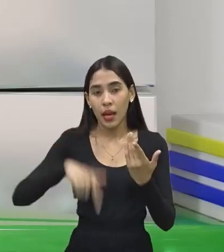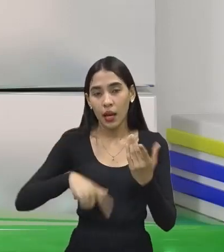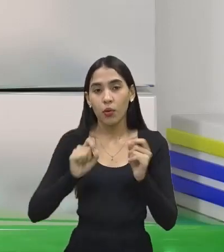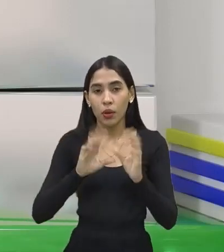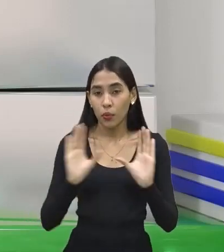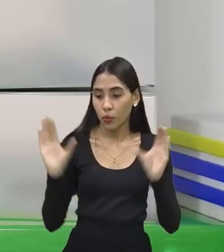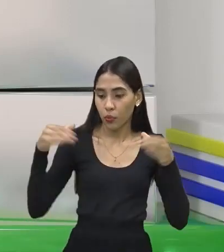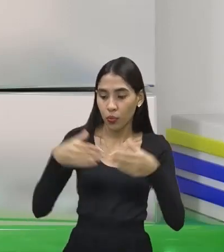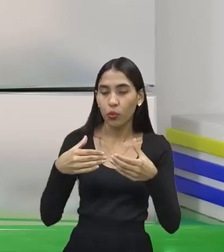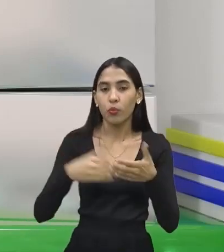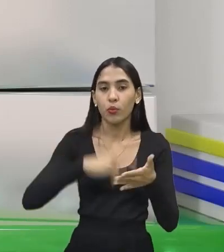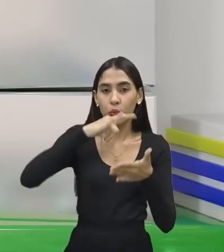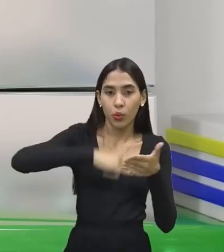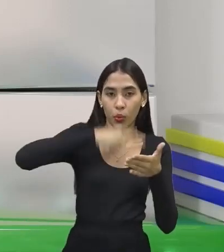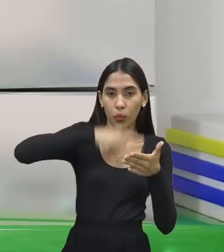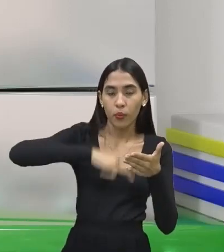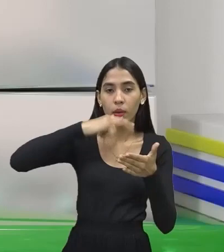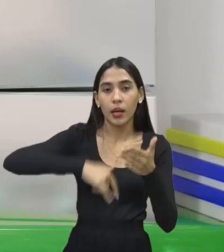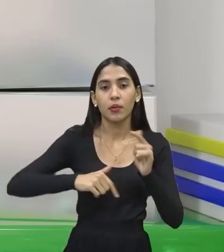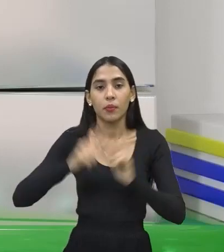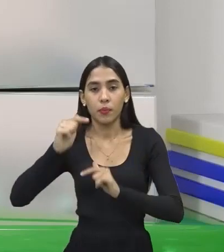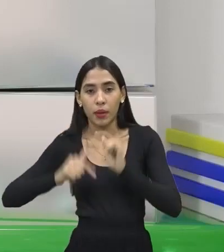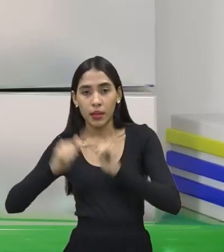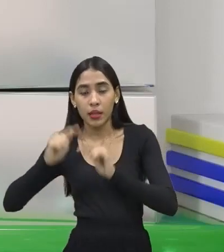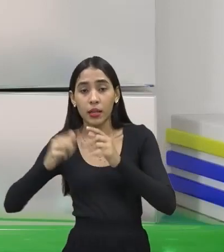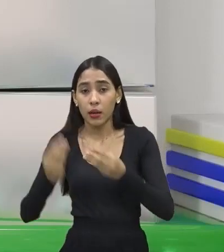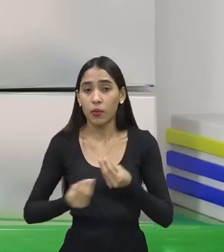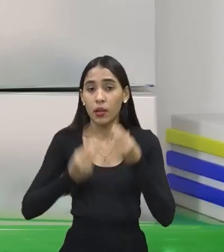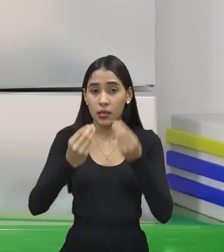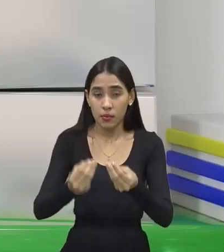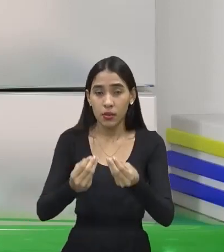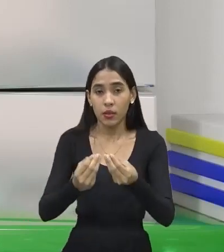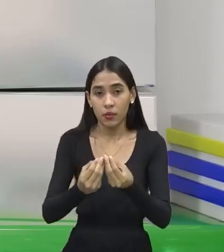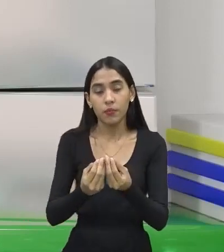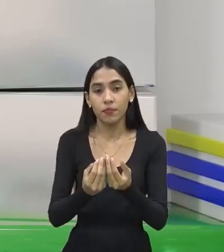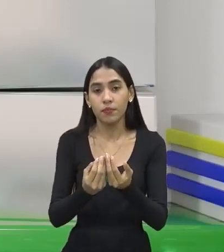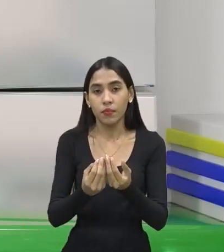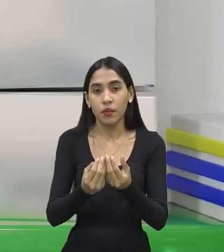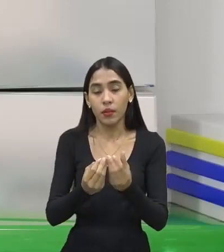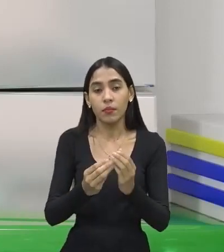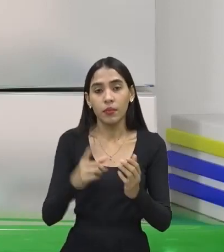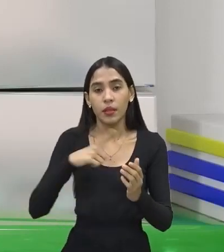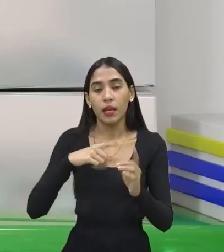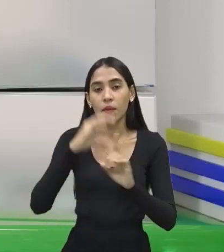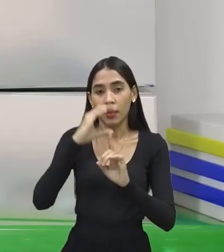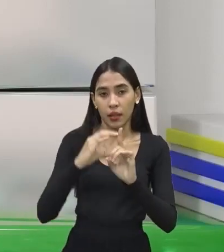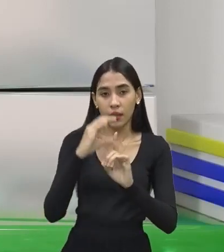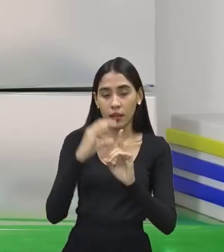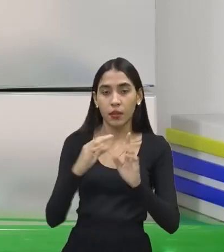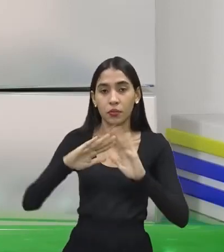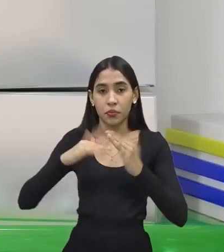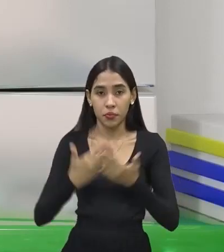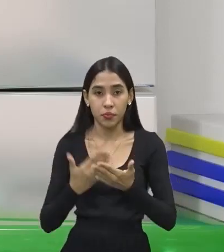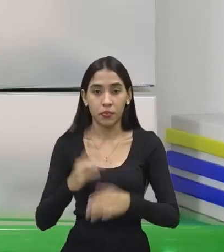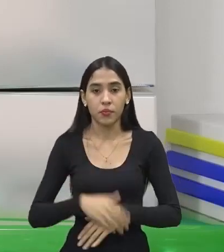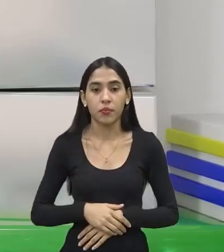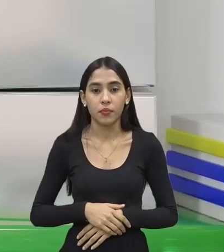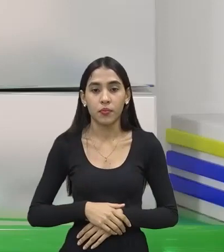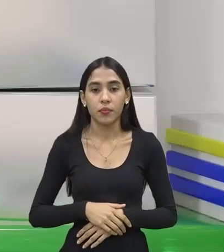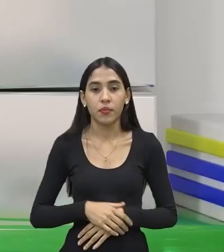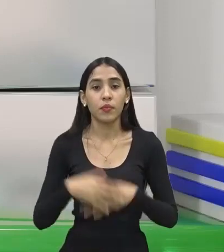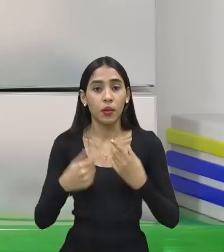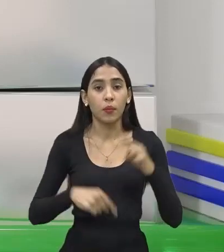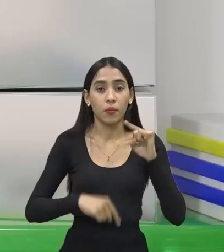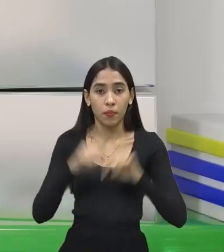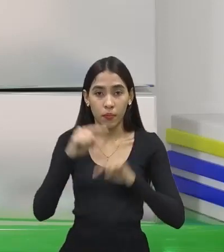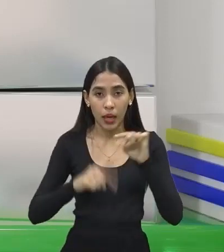de formulários, um conjunto de materiais que vocês vão receber, e dentro desse pacote tem o calendário escolar. Então, o material é